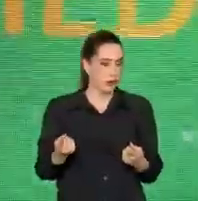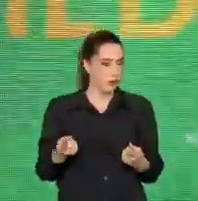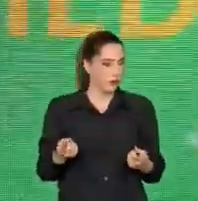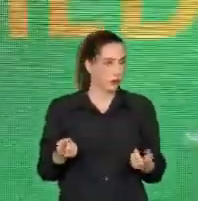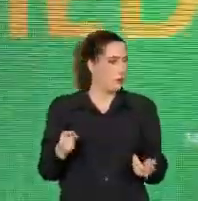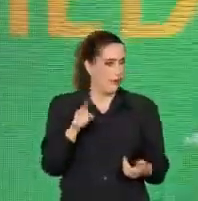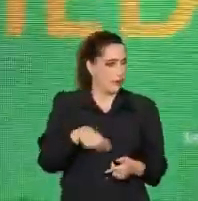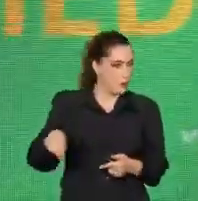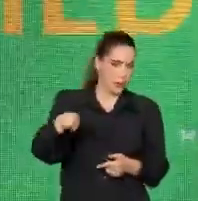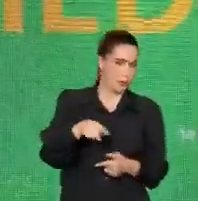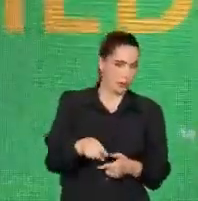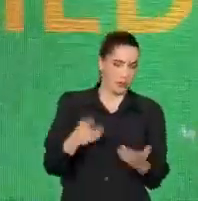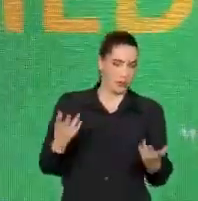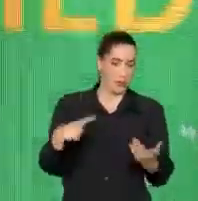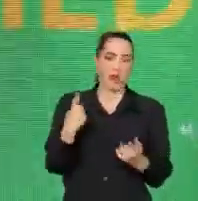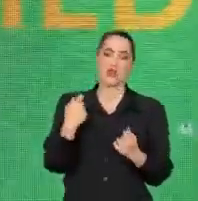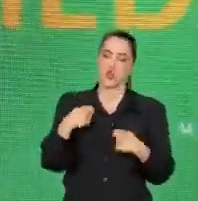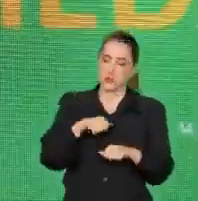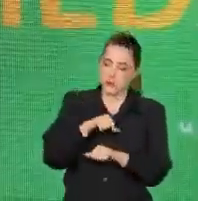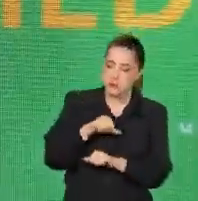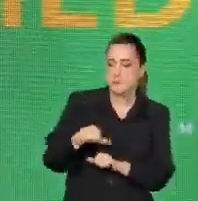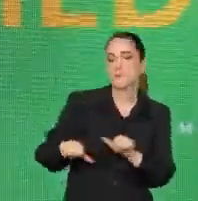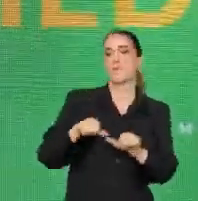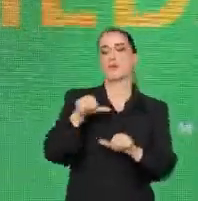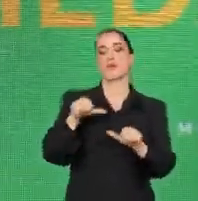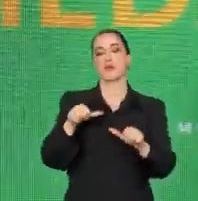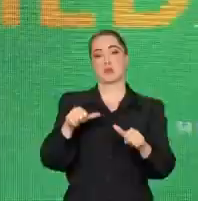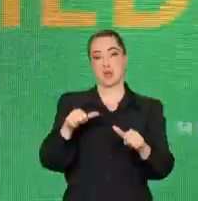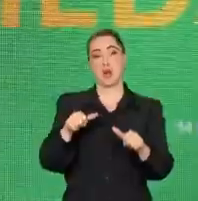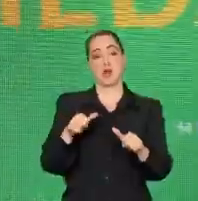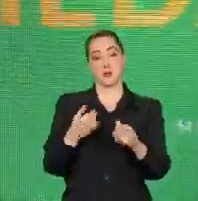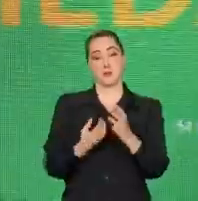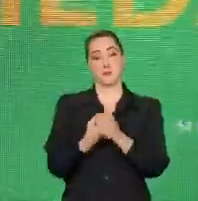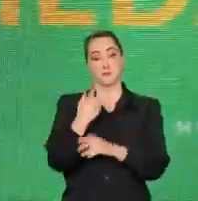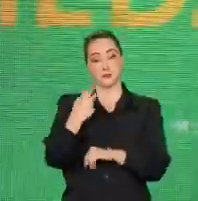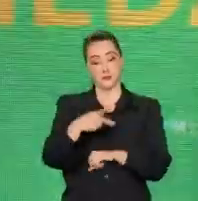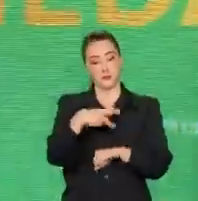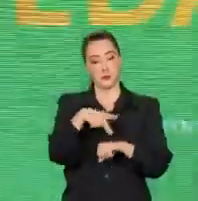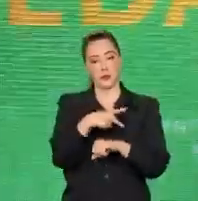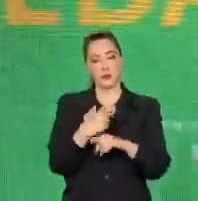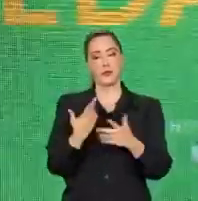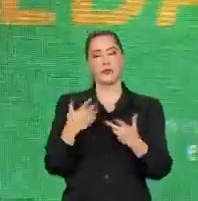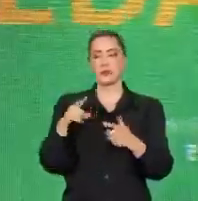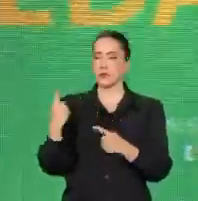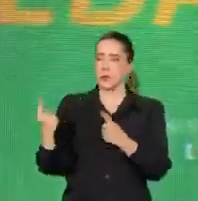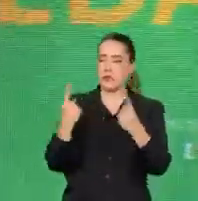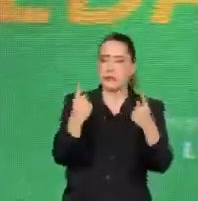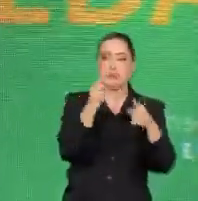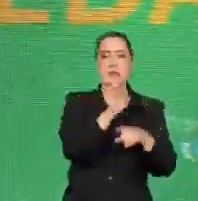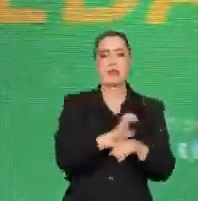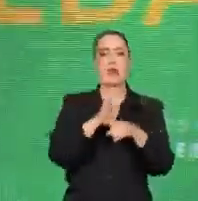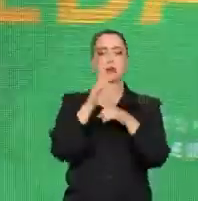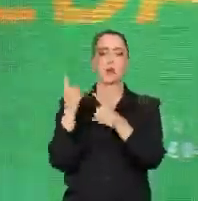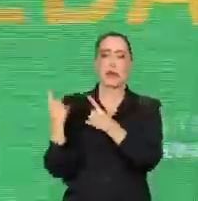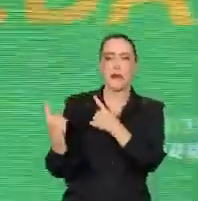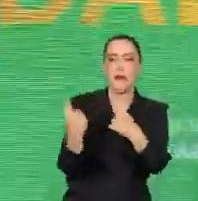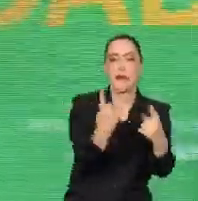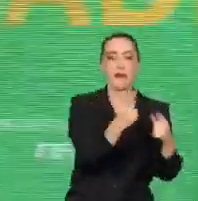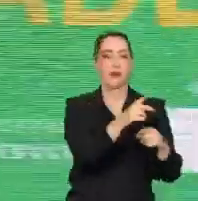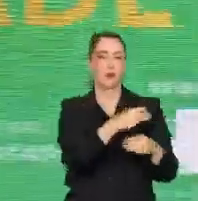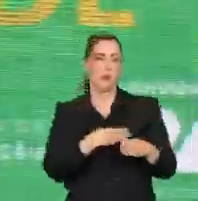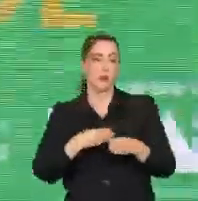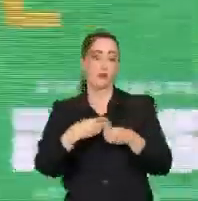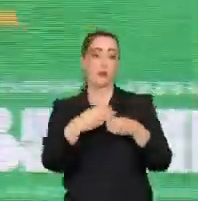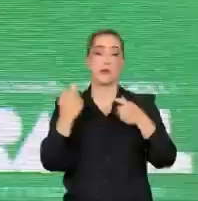essa construção que nós precisamos construir, fazer nesse país. E vocês são fundamentais nisso, cada estado, cada